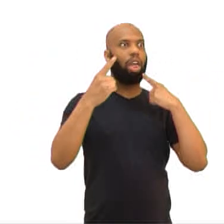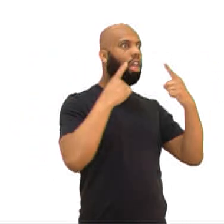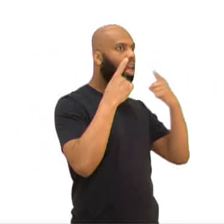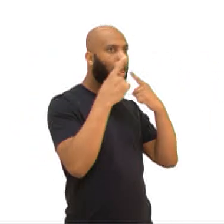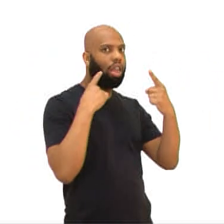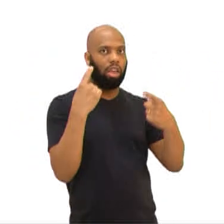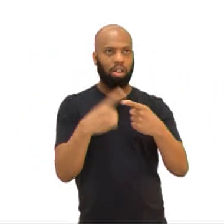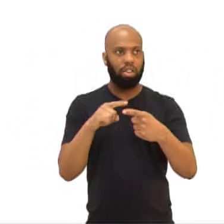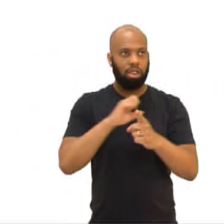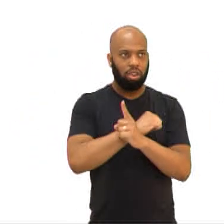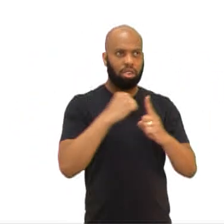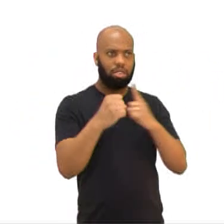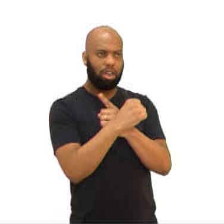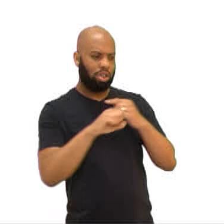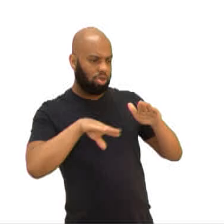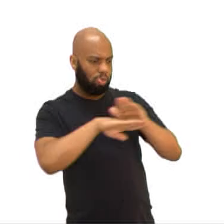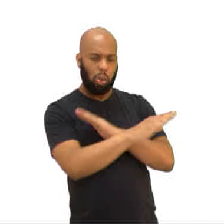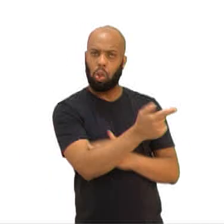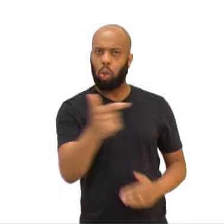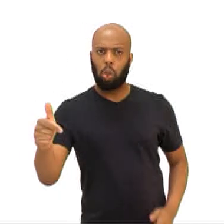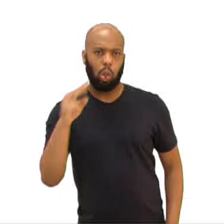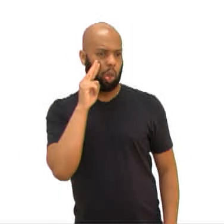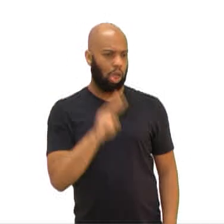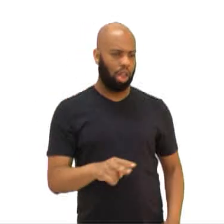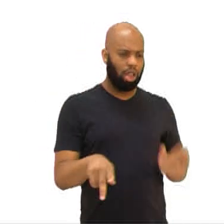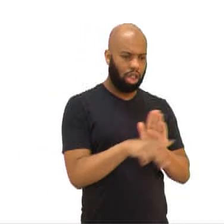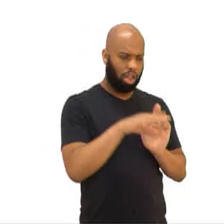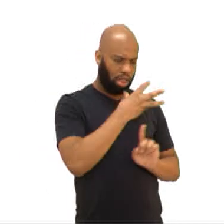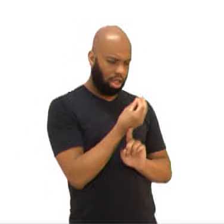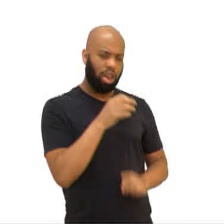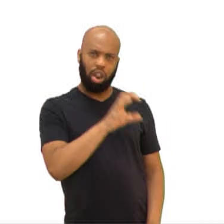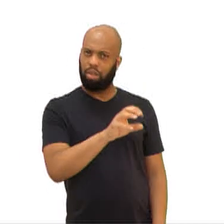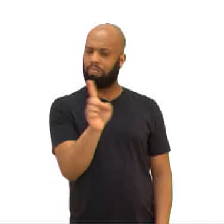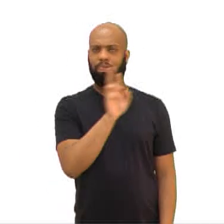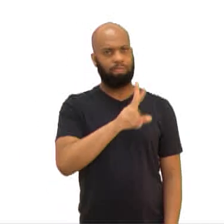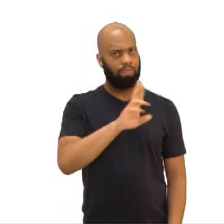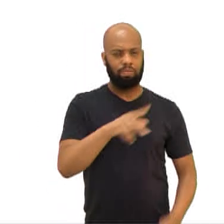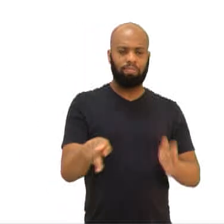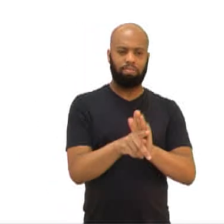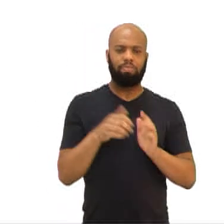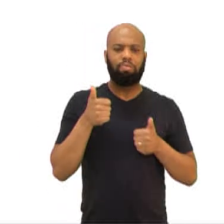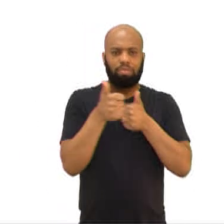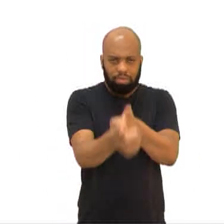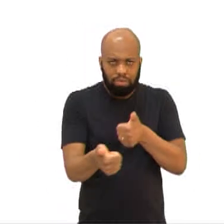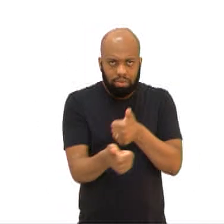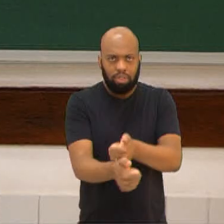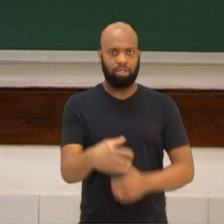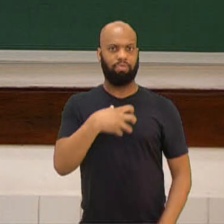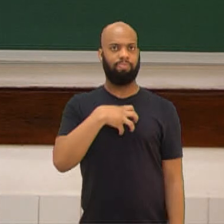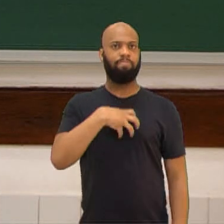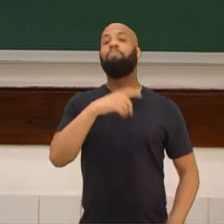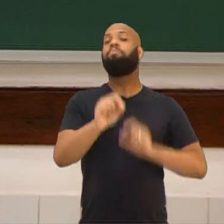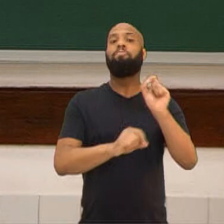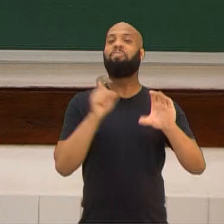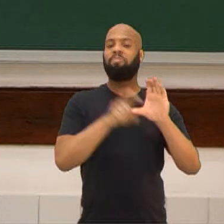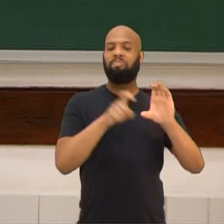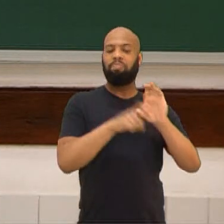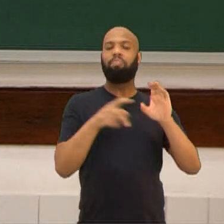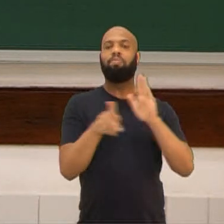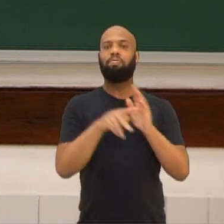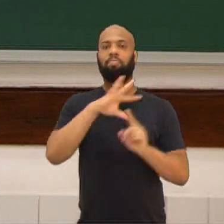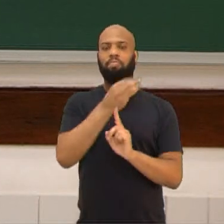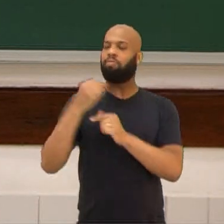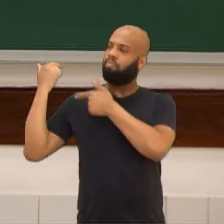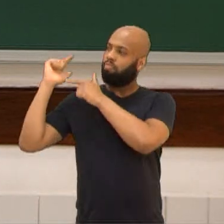A sociedade não estava acostumada a ver aquele tipo de arte, estava ainda na arte tradicional. De repente surge uma arte bem moderna, bem diferente,